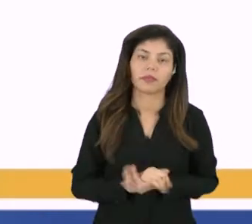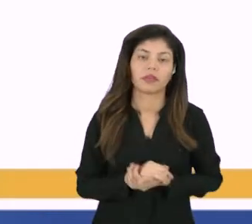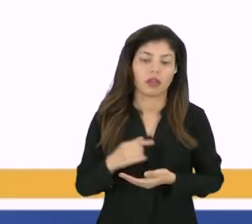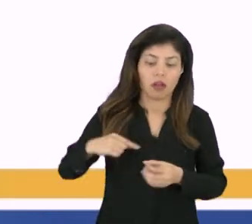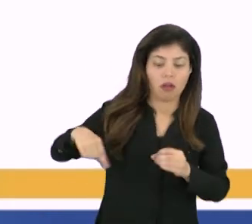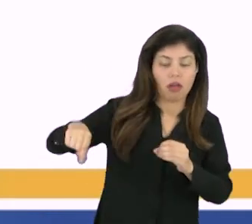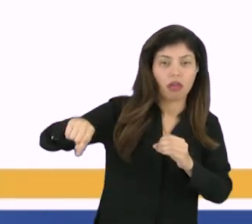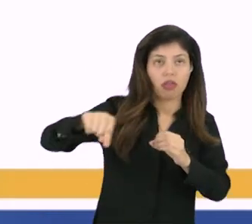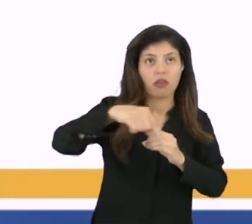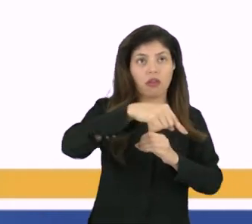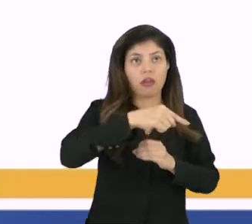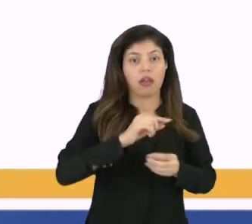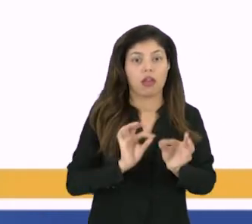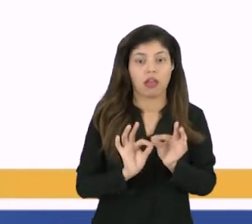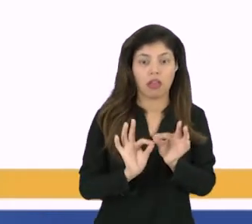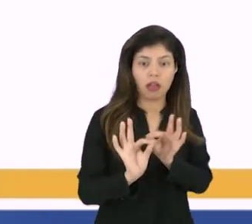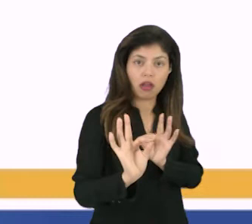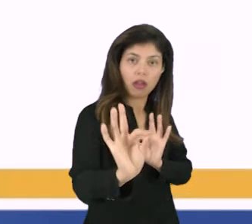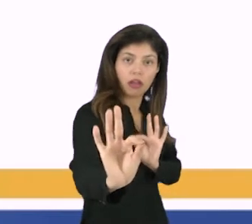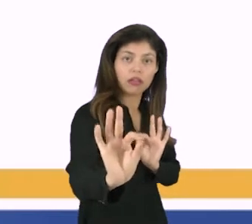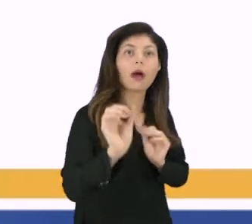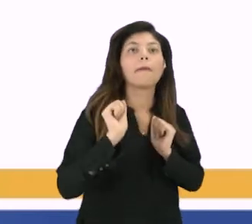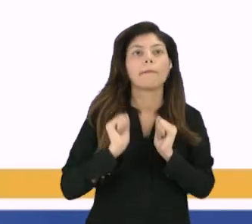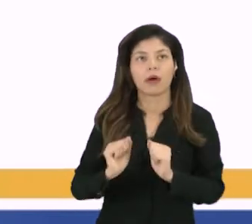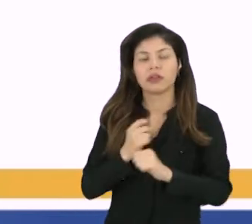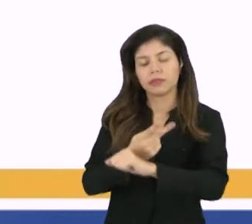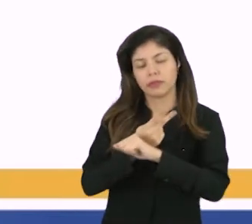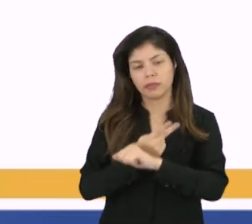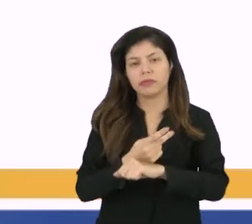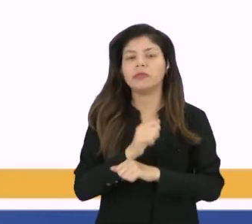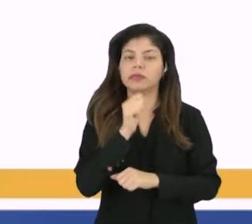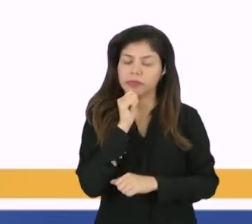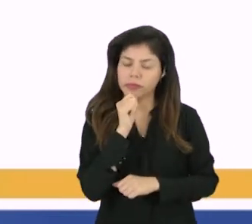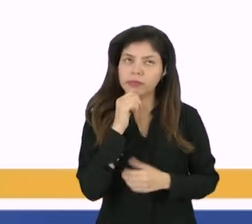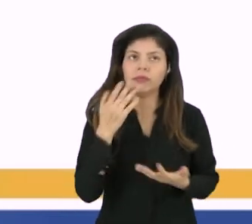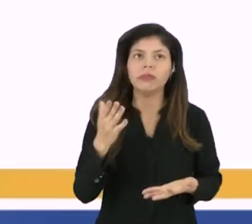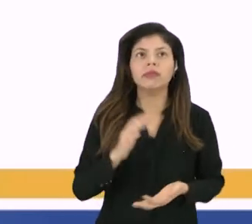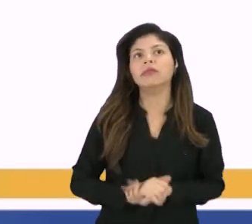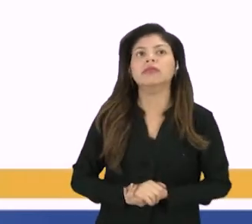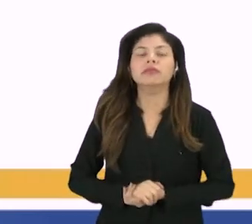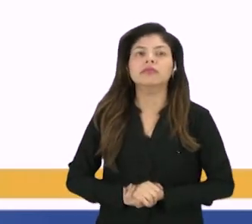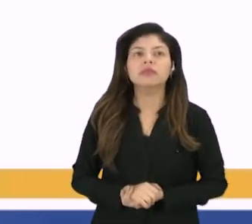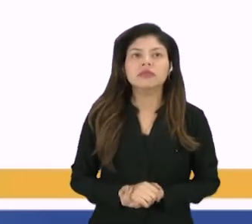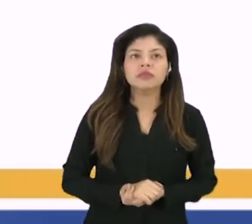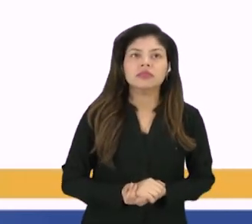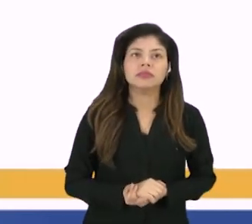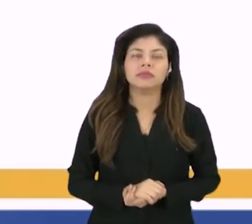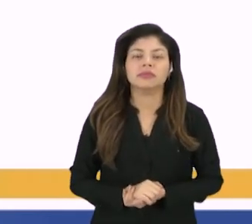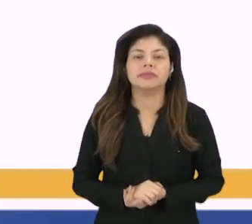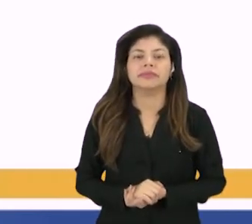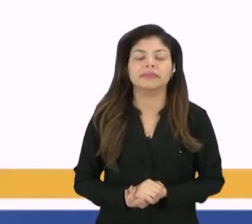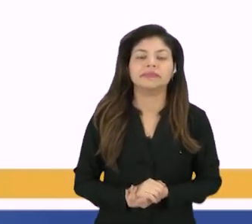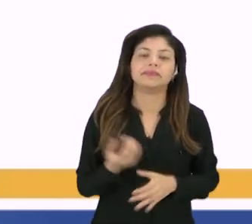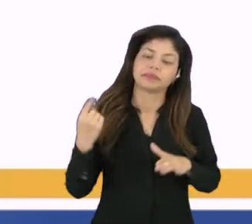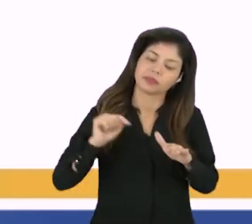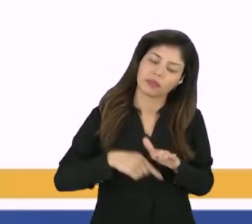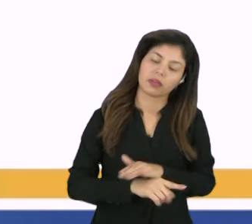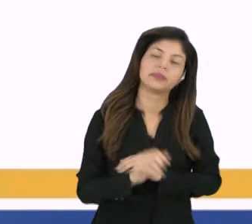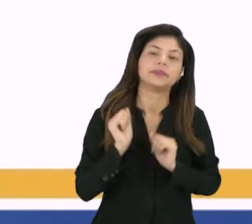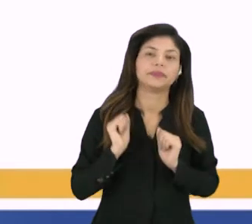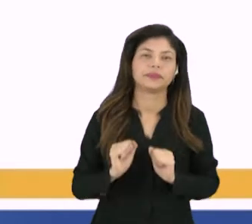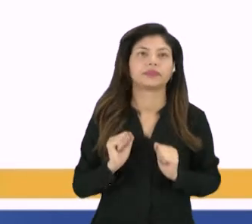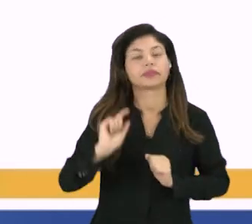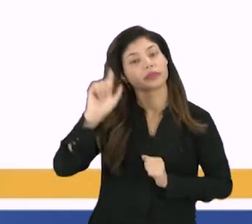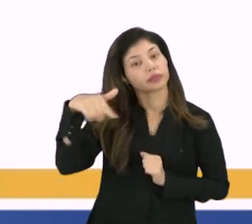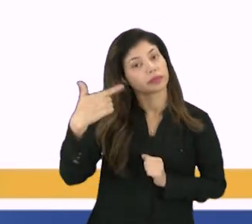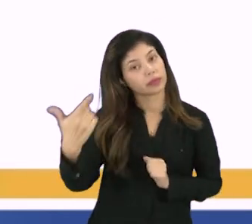né, que a luz propagava em linha reta, tá? Você pode pesquisar aí e depois seguir aí o aprofundamento. Vamos